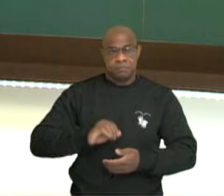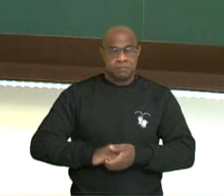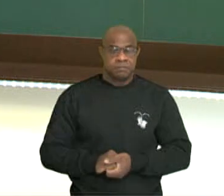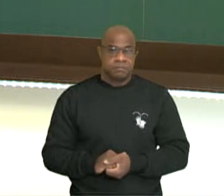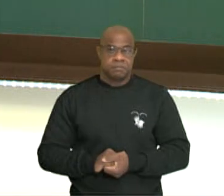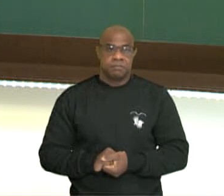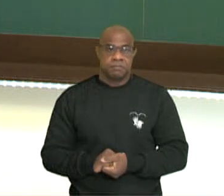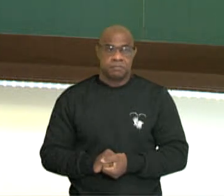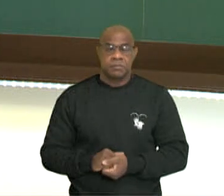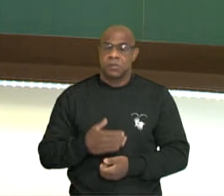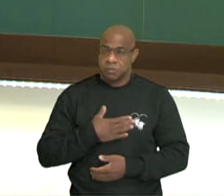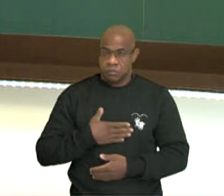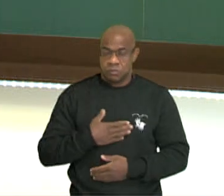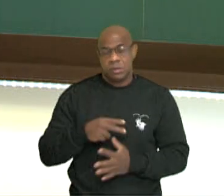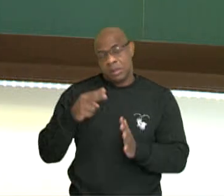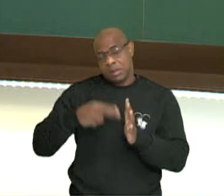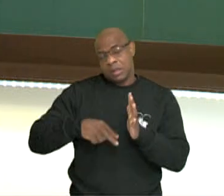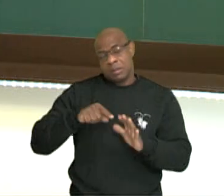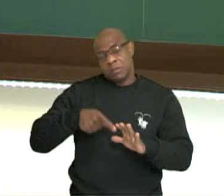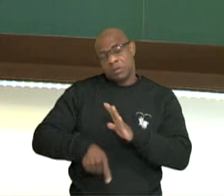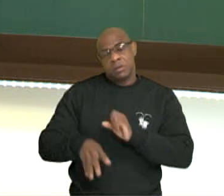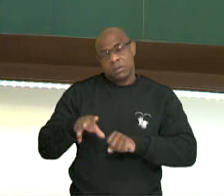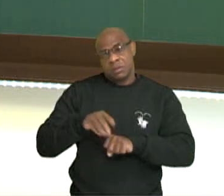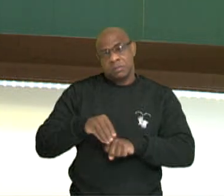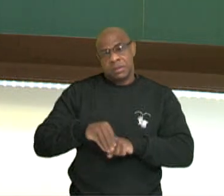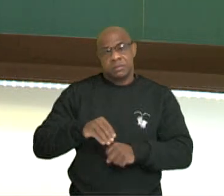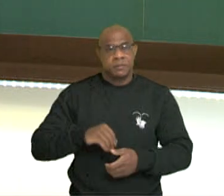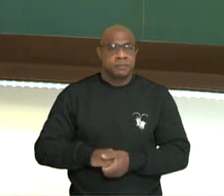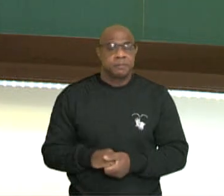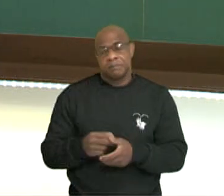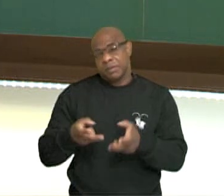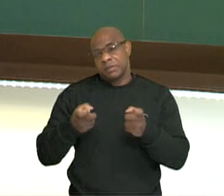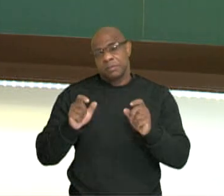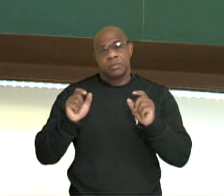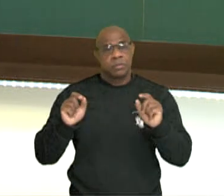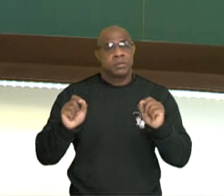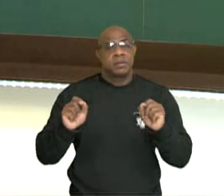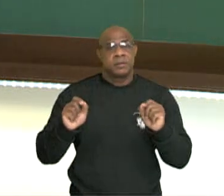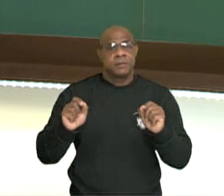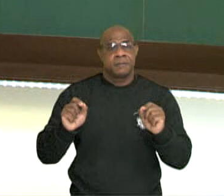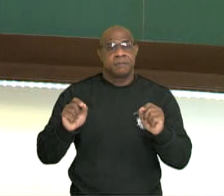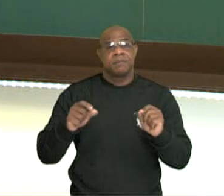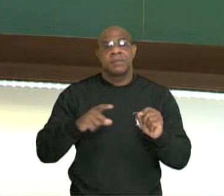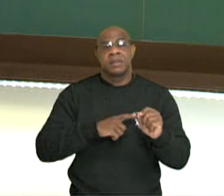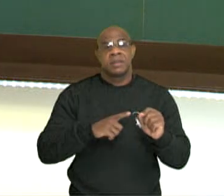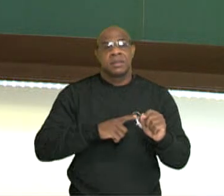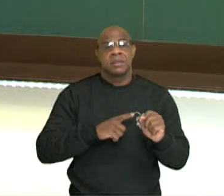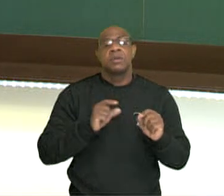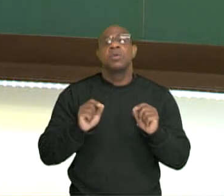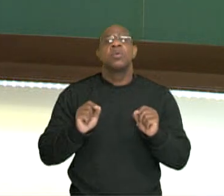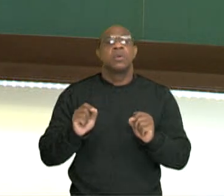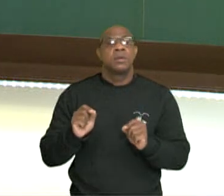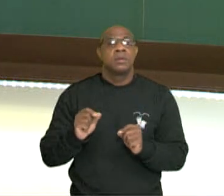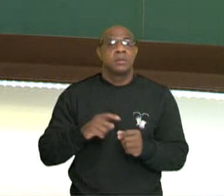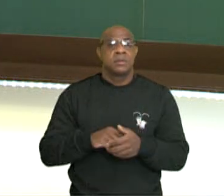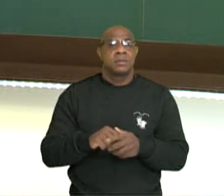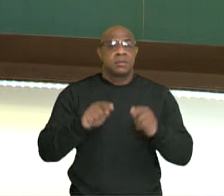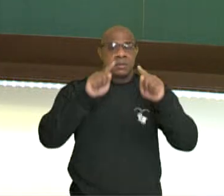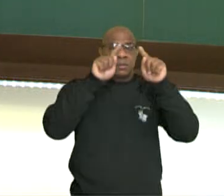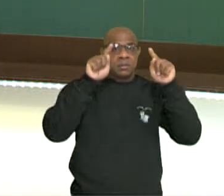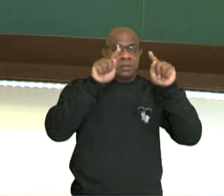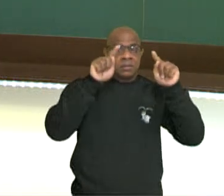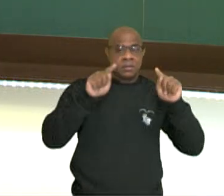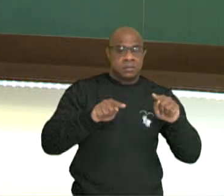Gostou? Leia lá, aprofunde seus conhecimentos. Perceba que aqui, eu tenho quem? Os colchetes, indica